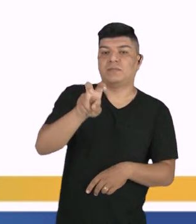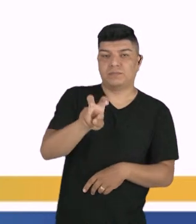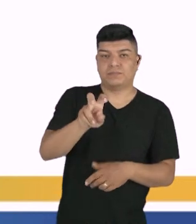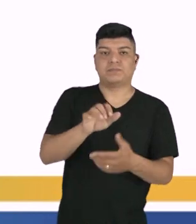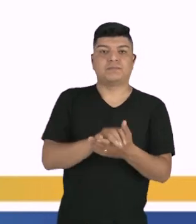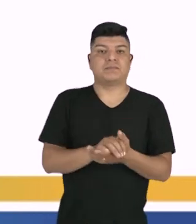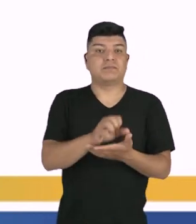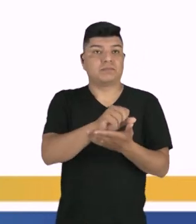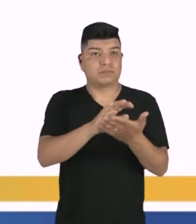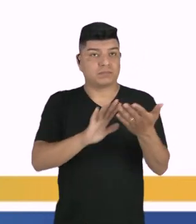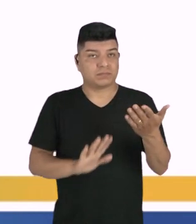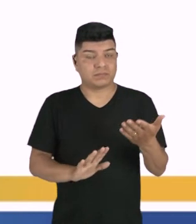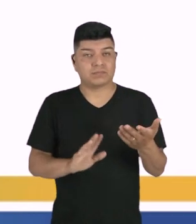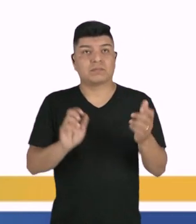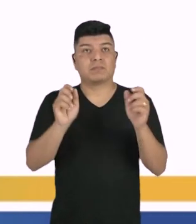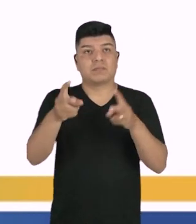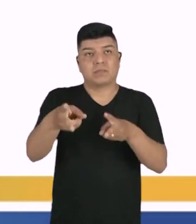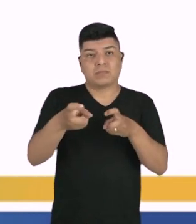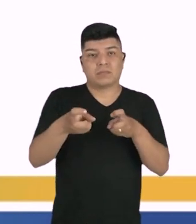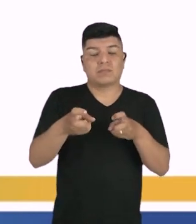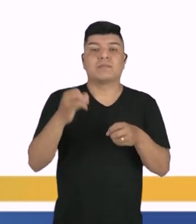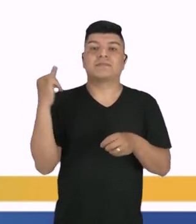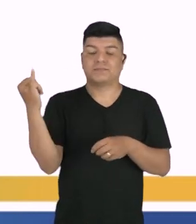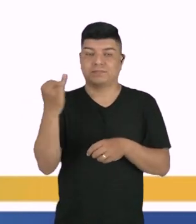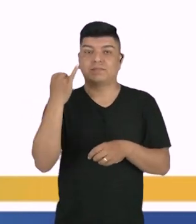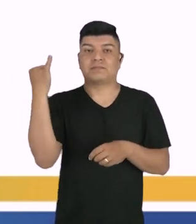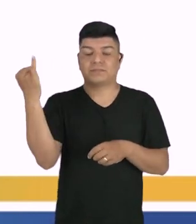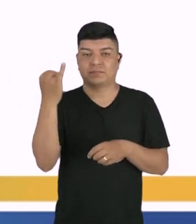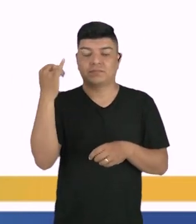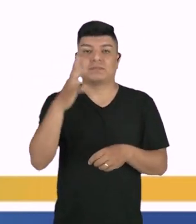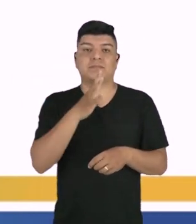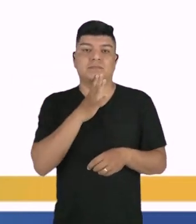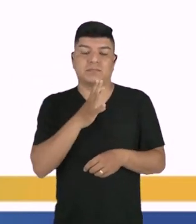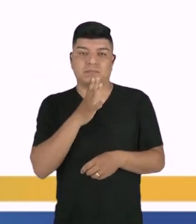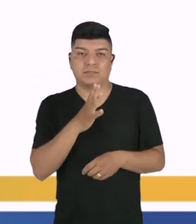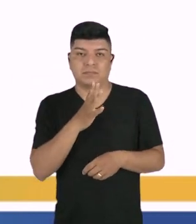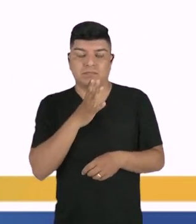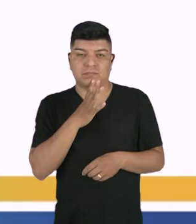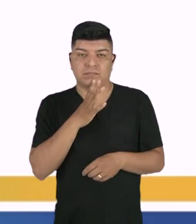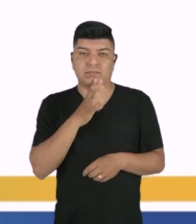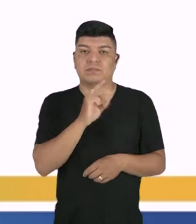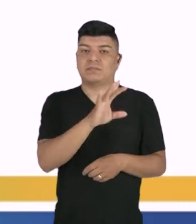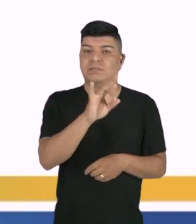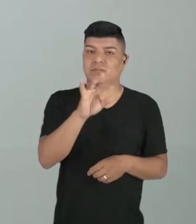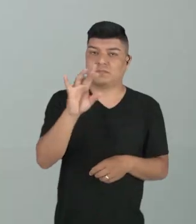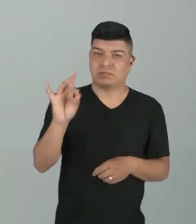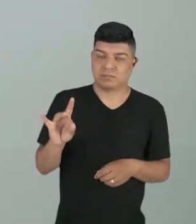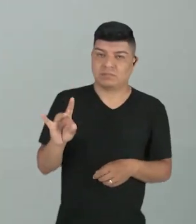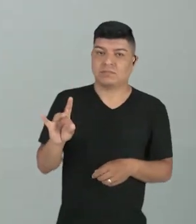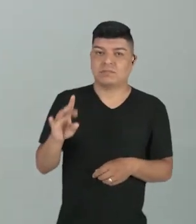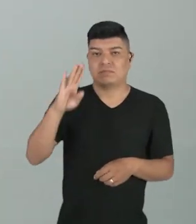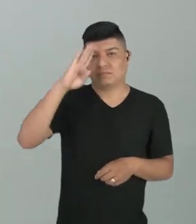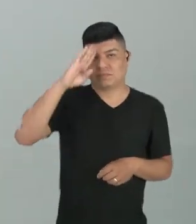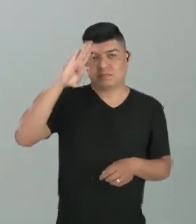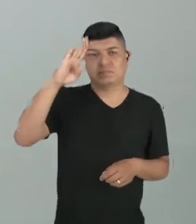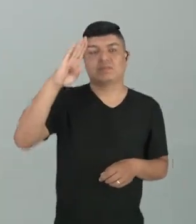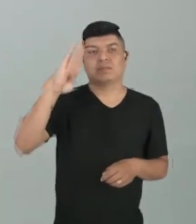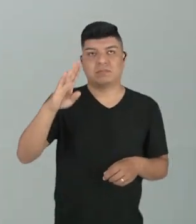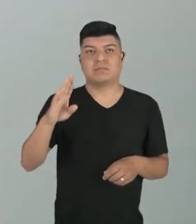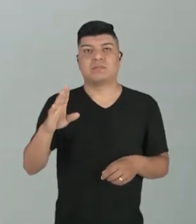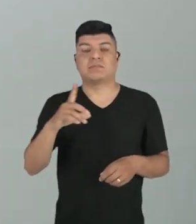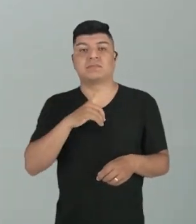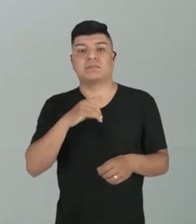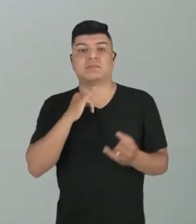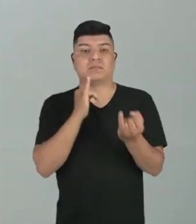essas atividades, você percebeu a importância, né, de conhecer as razões trigonométricas principais,